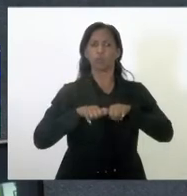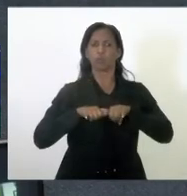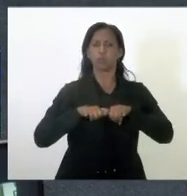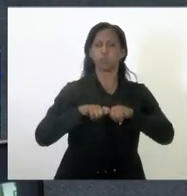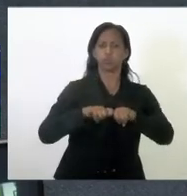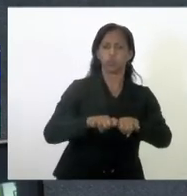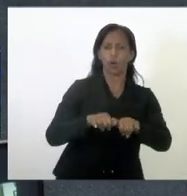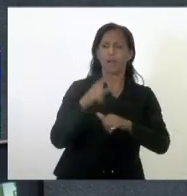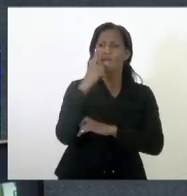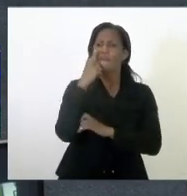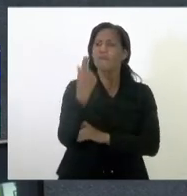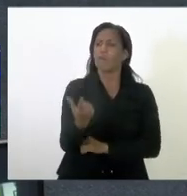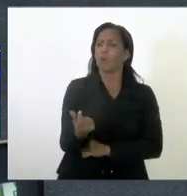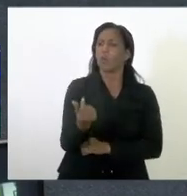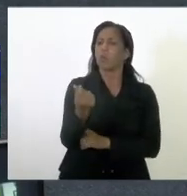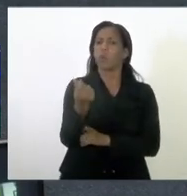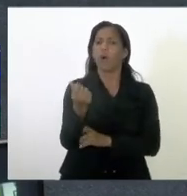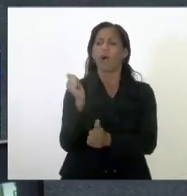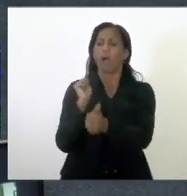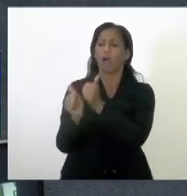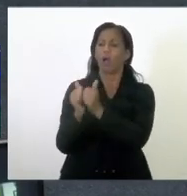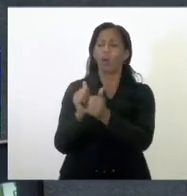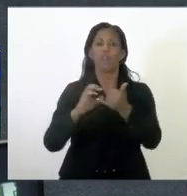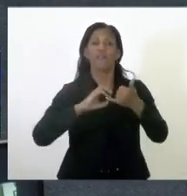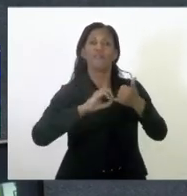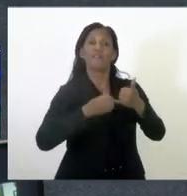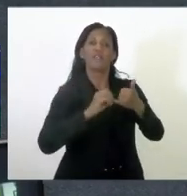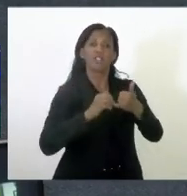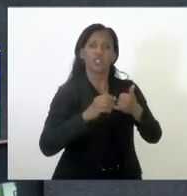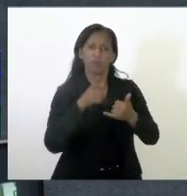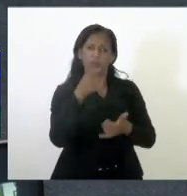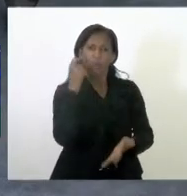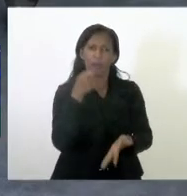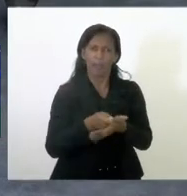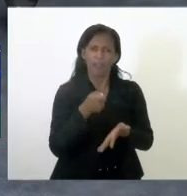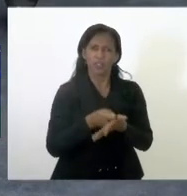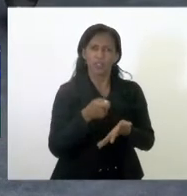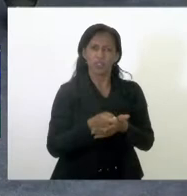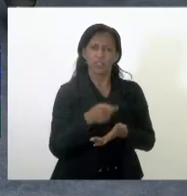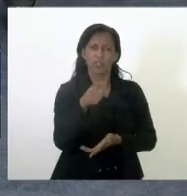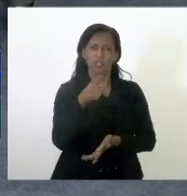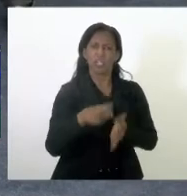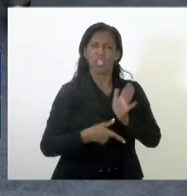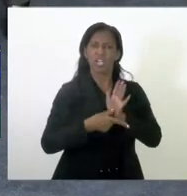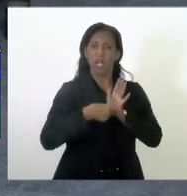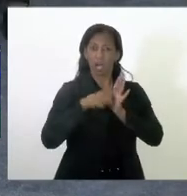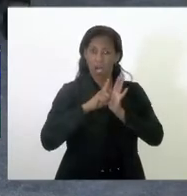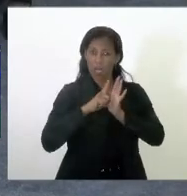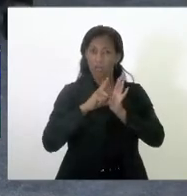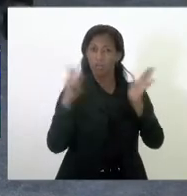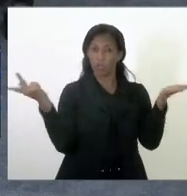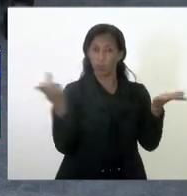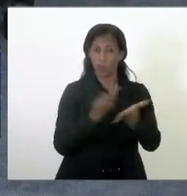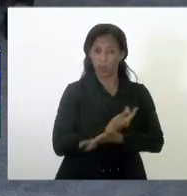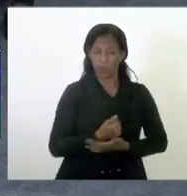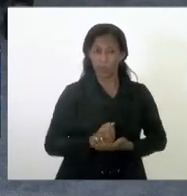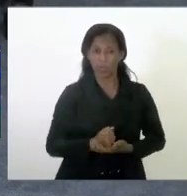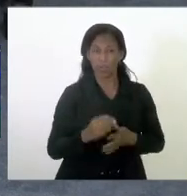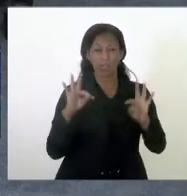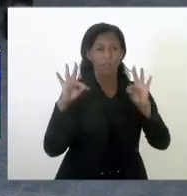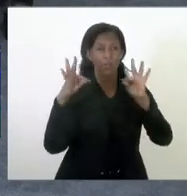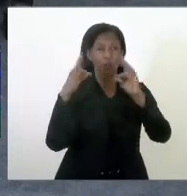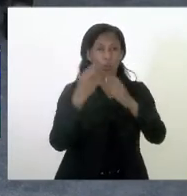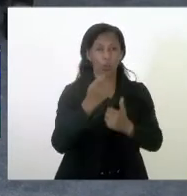ver o preço do arroz e feijão e vou garantir a Vossa Excelência, antes disso de acontecer, que